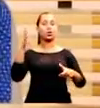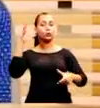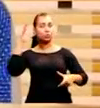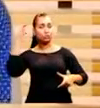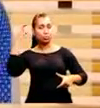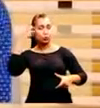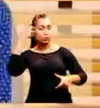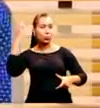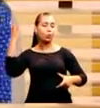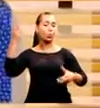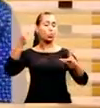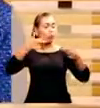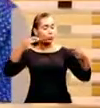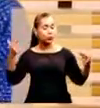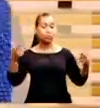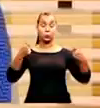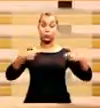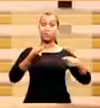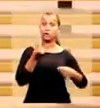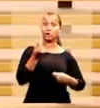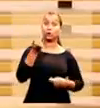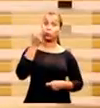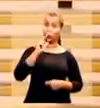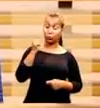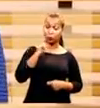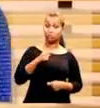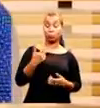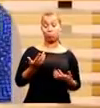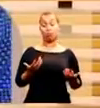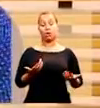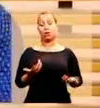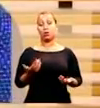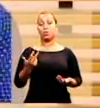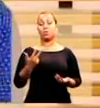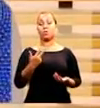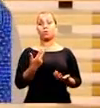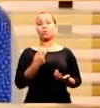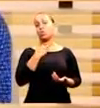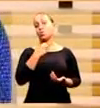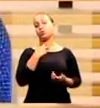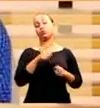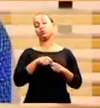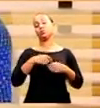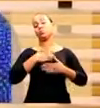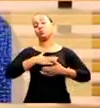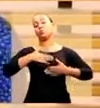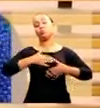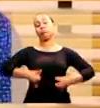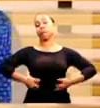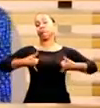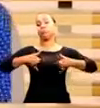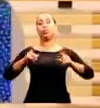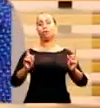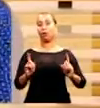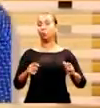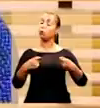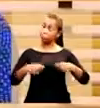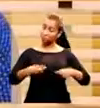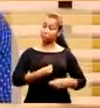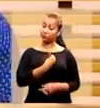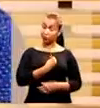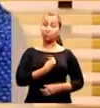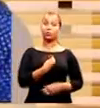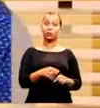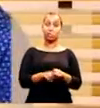som, estrutura, todos esses detalhes. A gente precisa ganhar dinheiro, não faço isso só por prazer, eu faço também porque eu